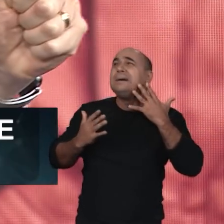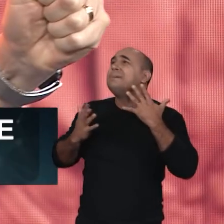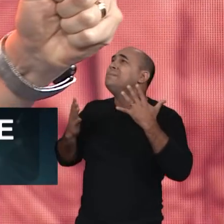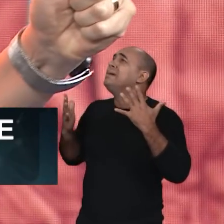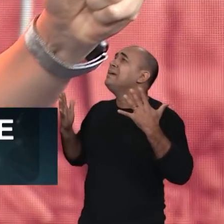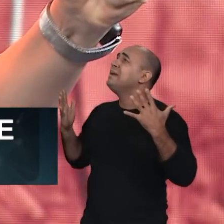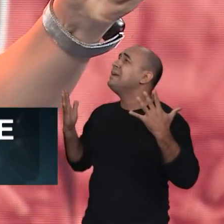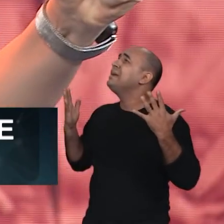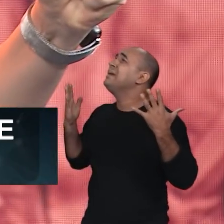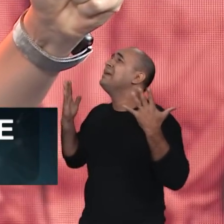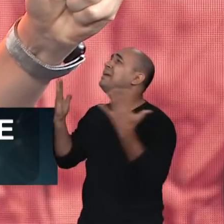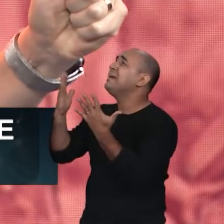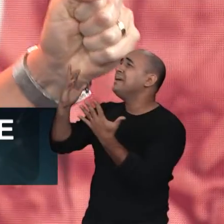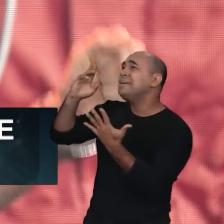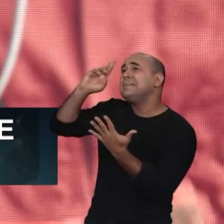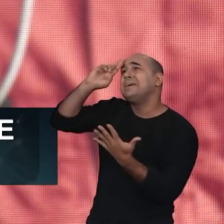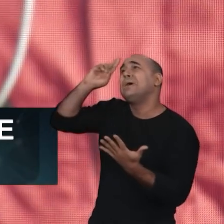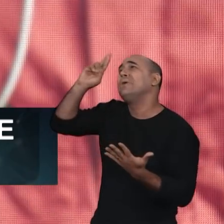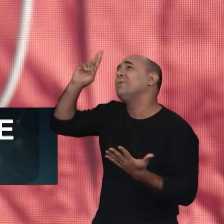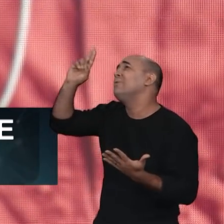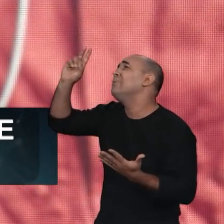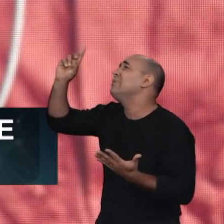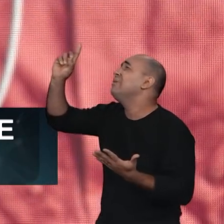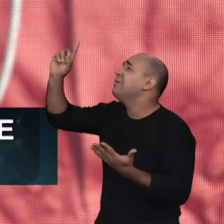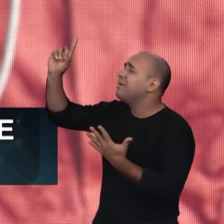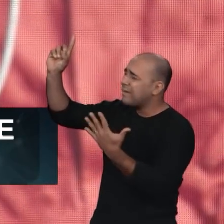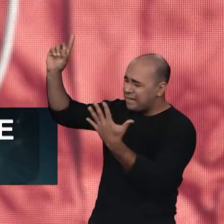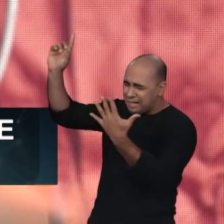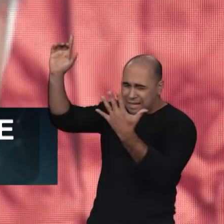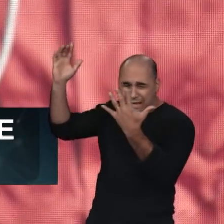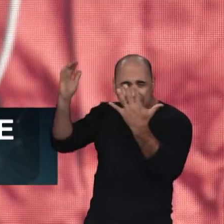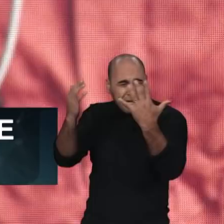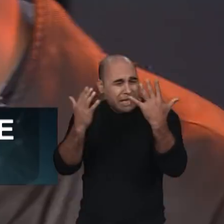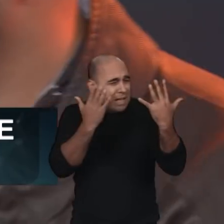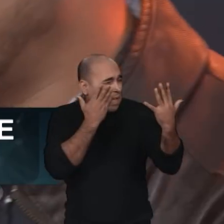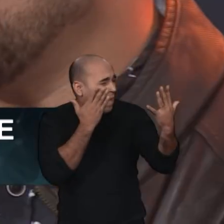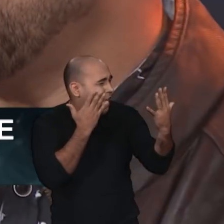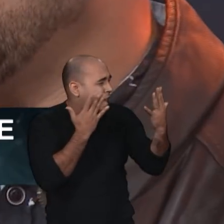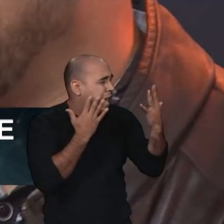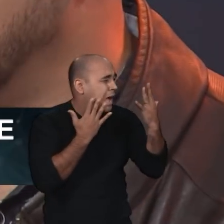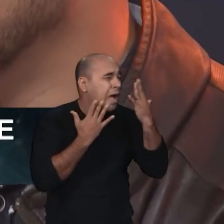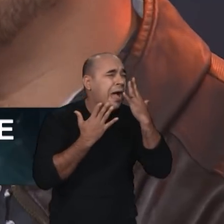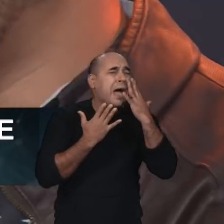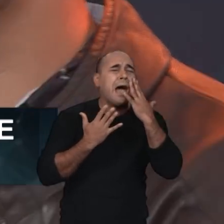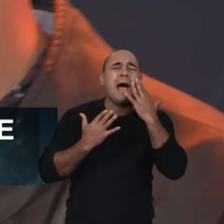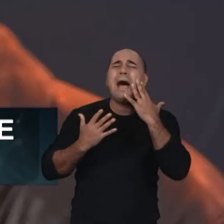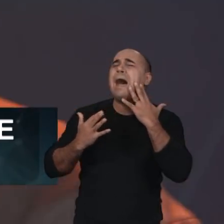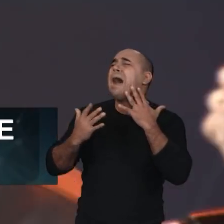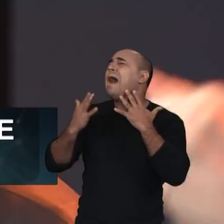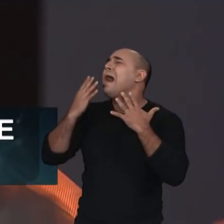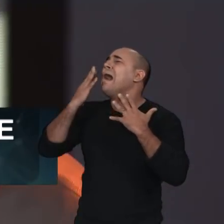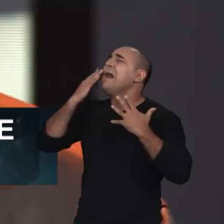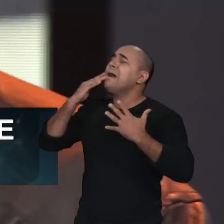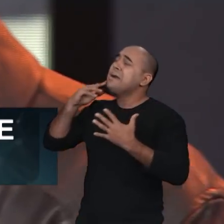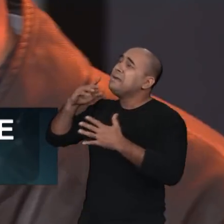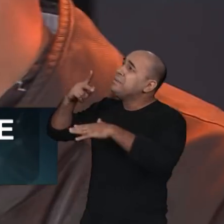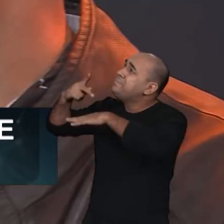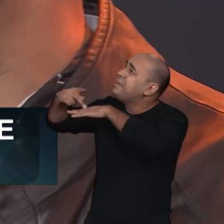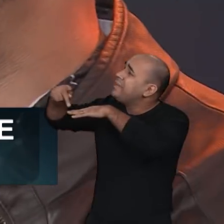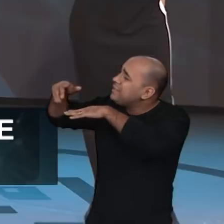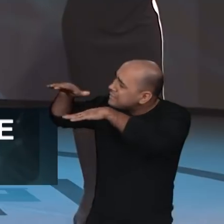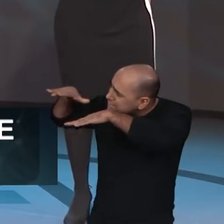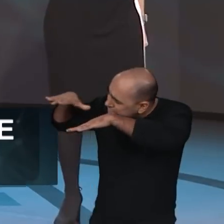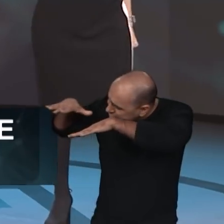teus pés, Senhor. E eu fui chorando aos